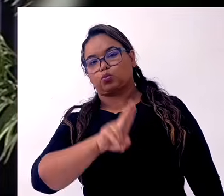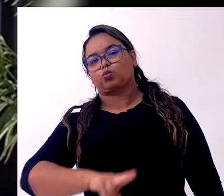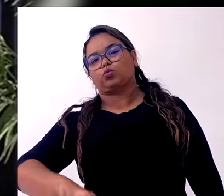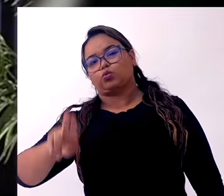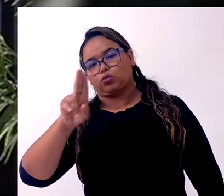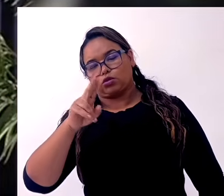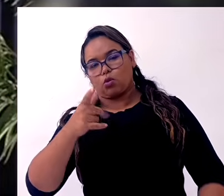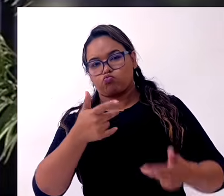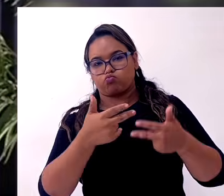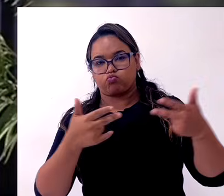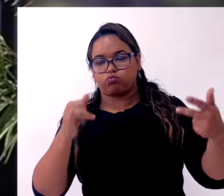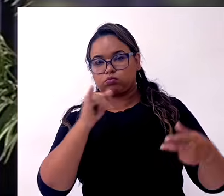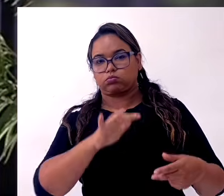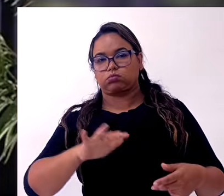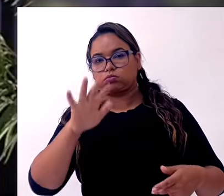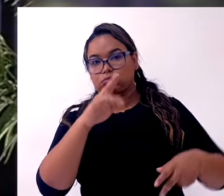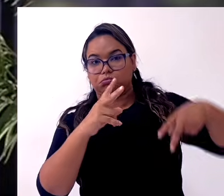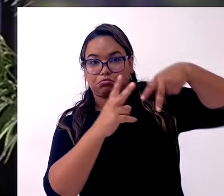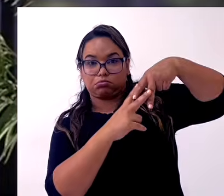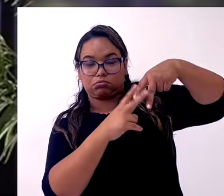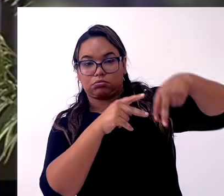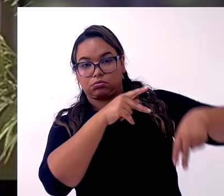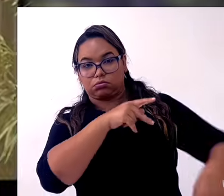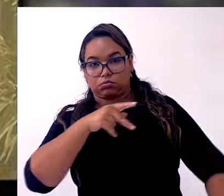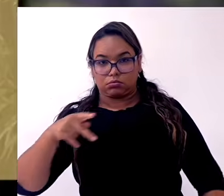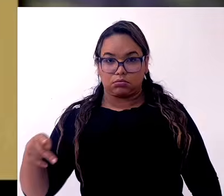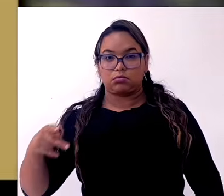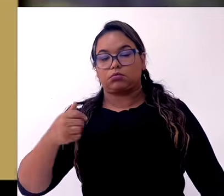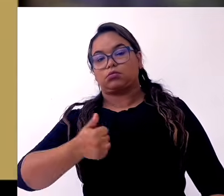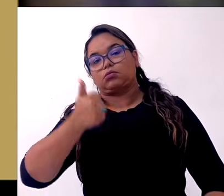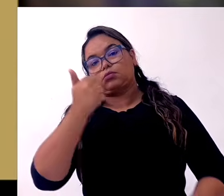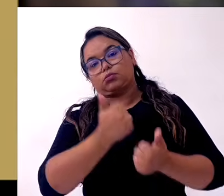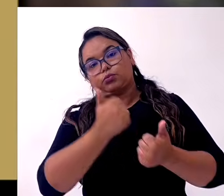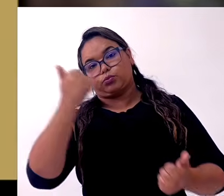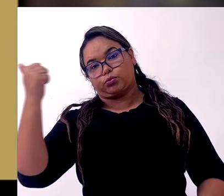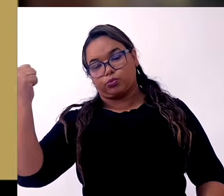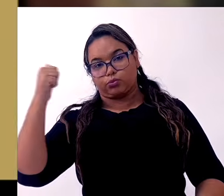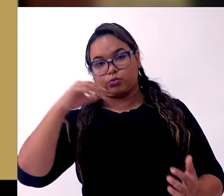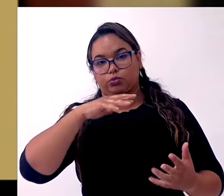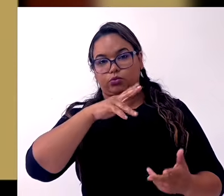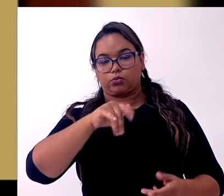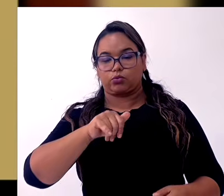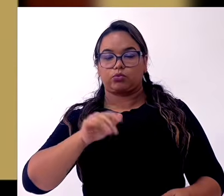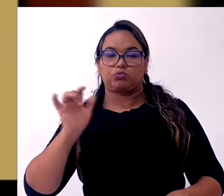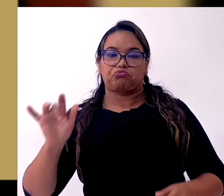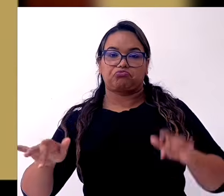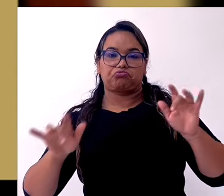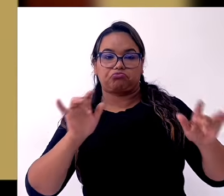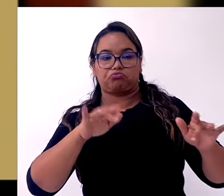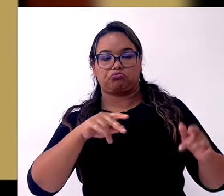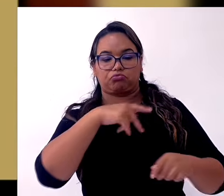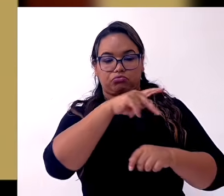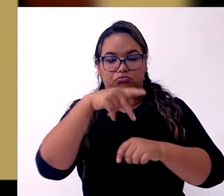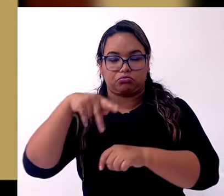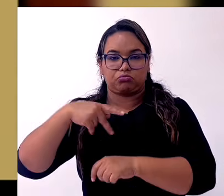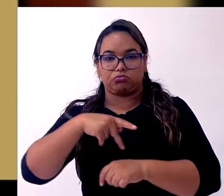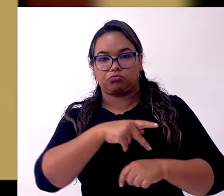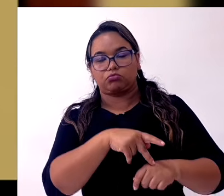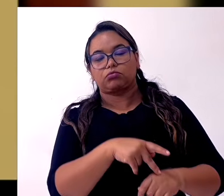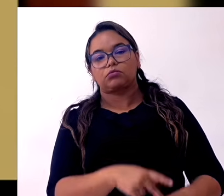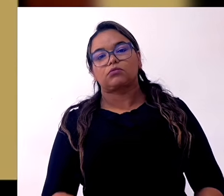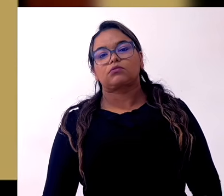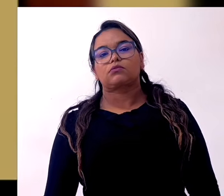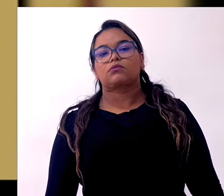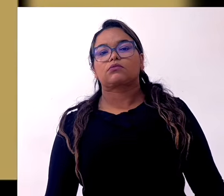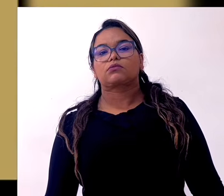Isso é impossível. Hillary Clinton está usando o símbolo da Fênix, que é um símbolo maçom.